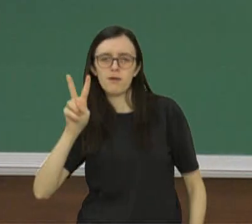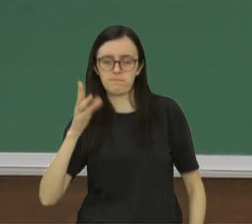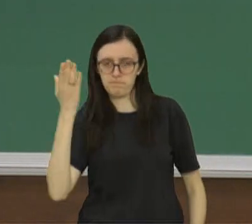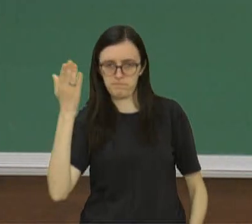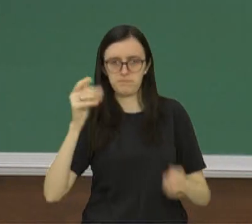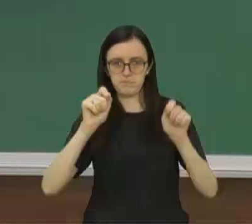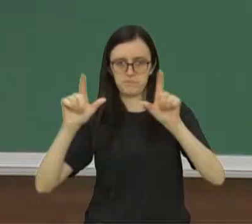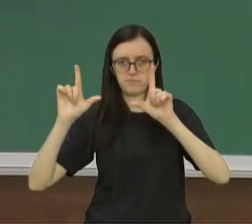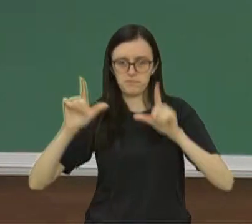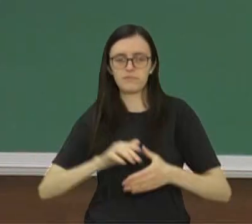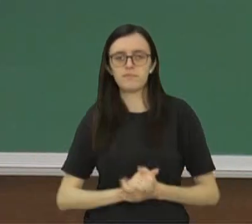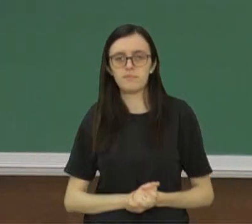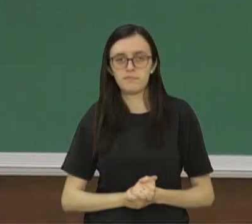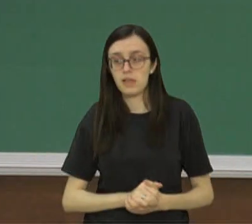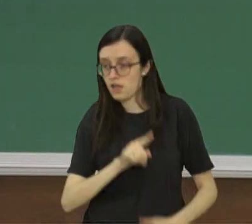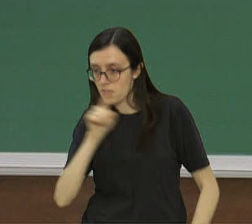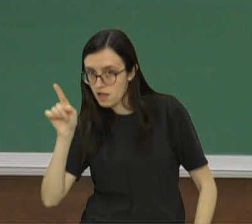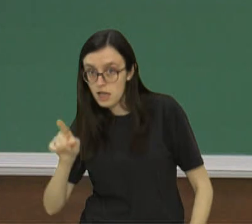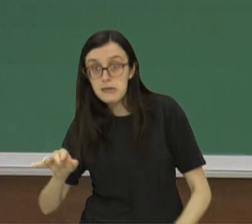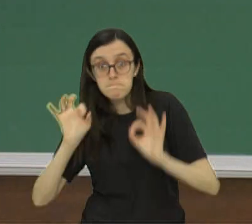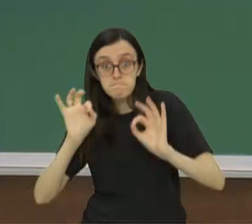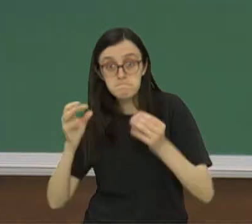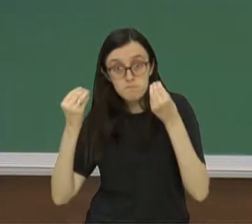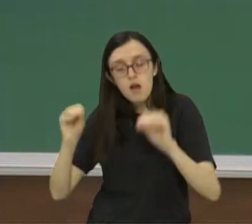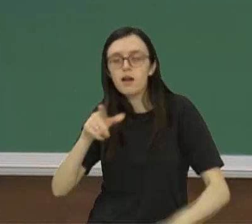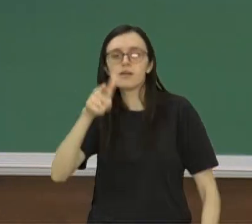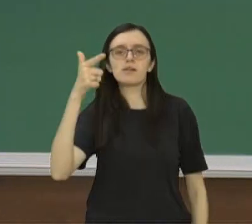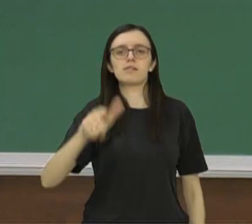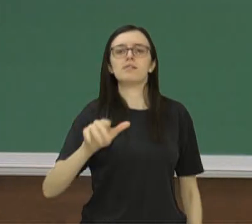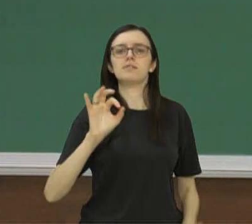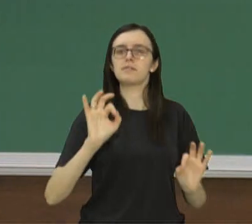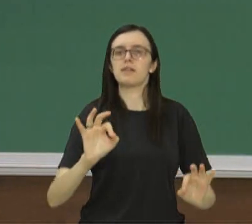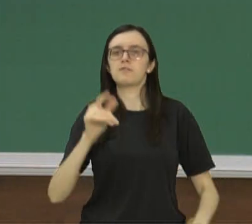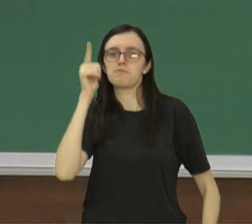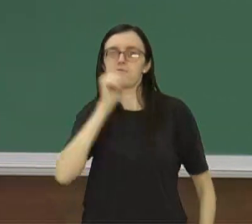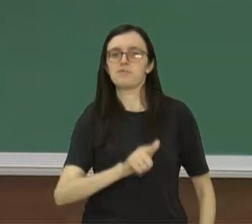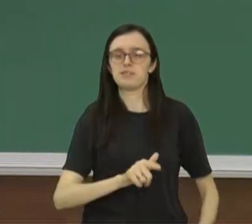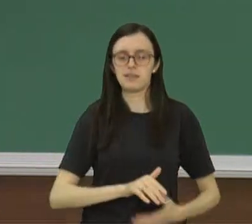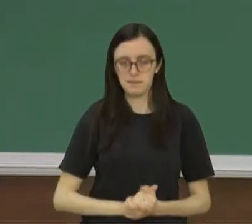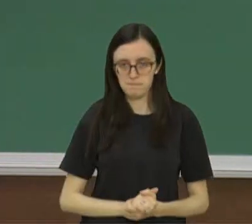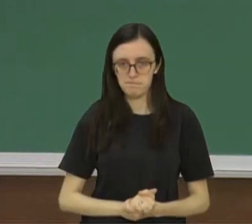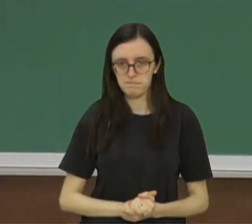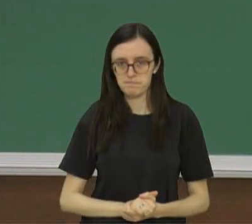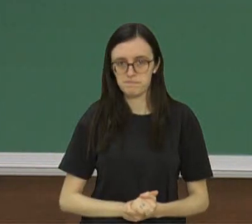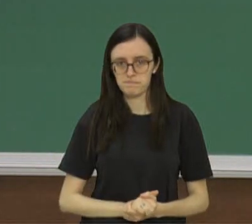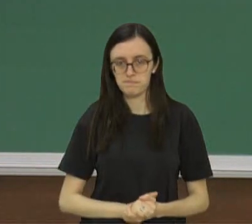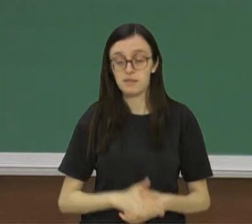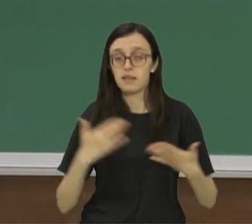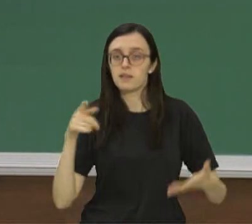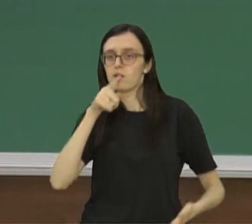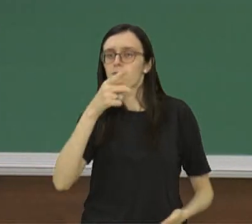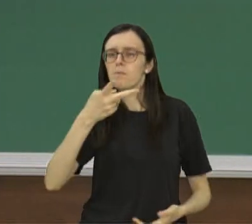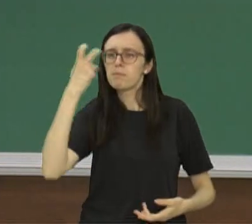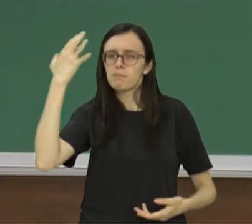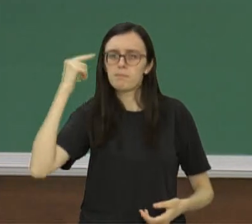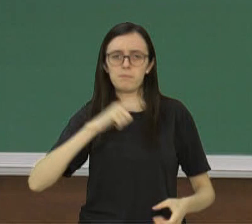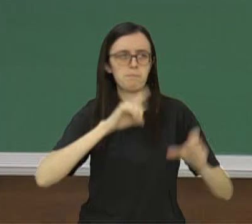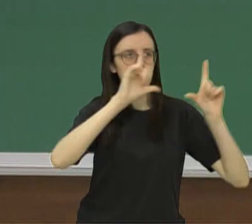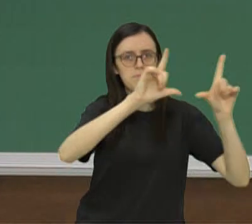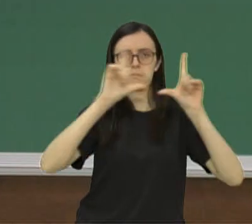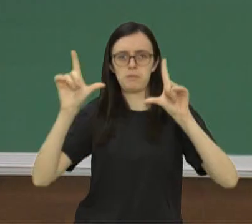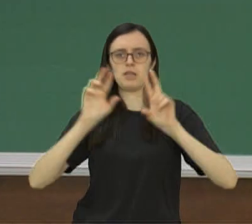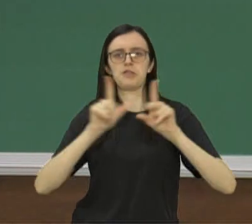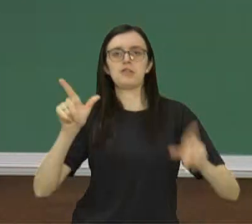Domingos Soares e Mangueirinha, você acertou. Lembra que nós mostramos lá no mapa a diferença, né? Então, as